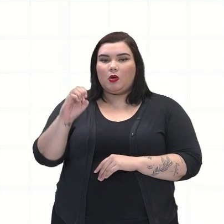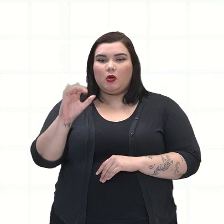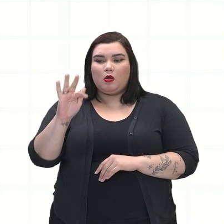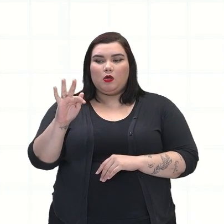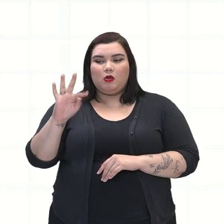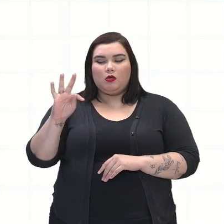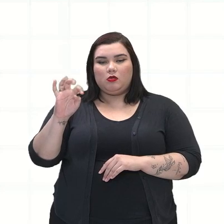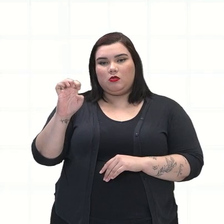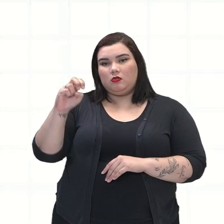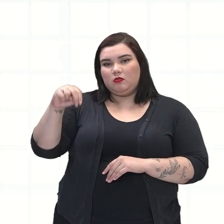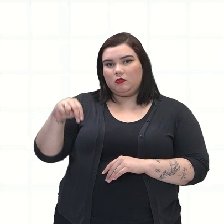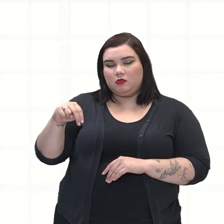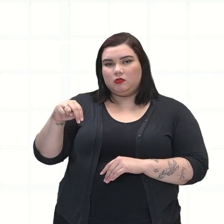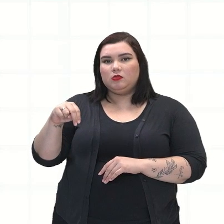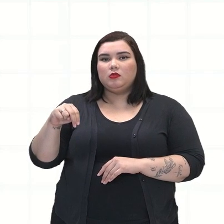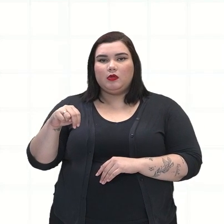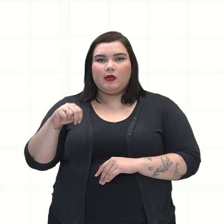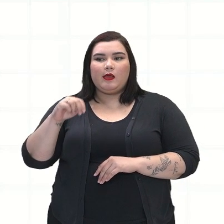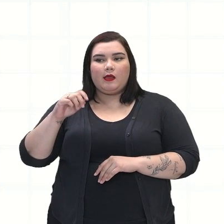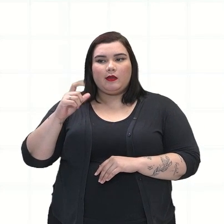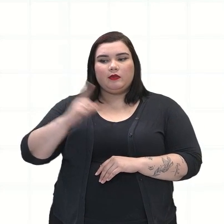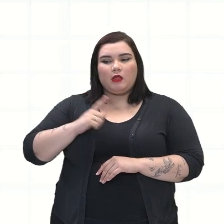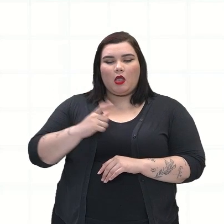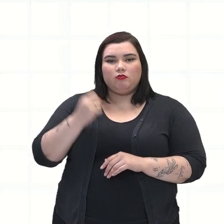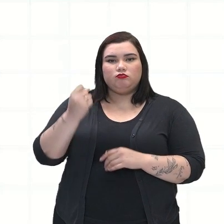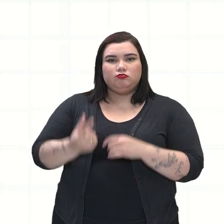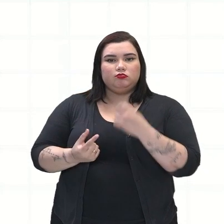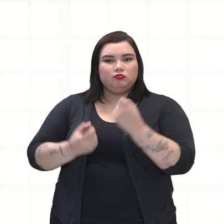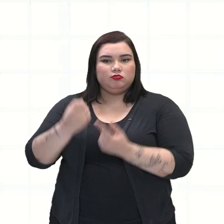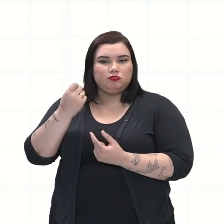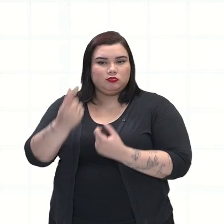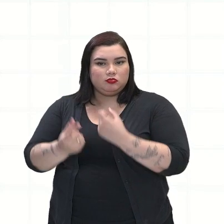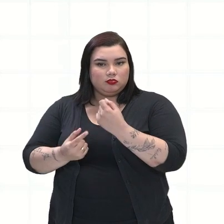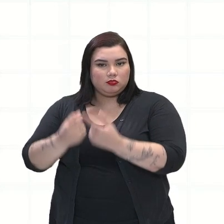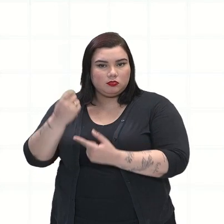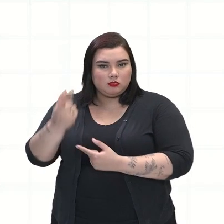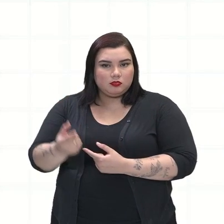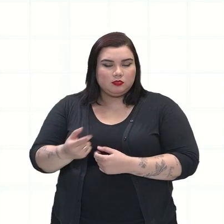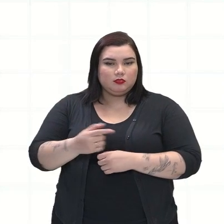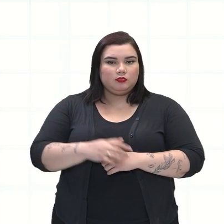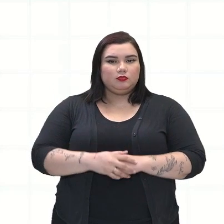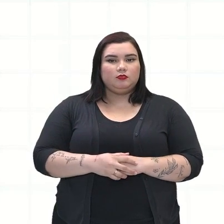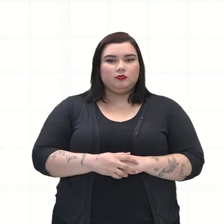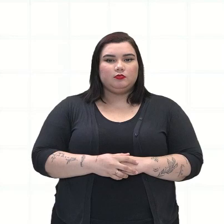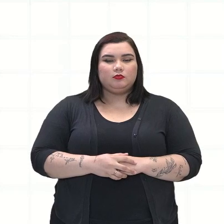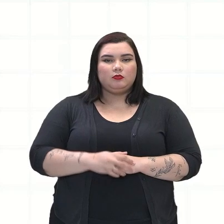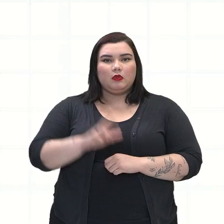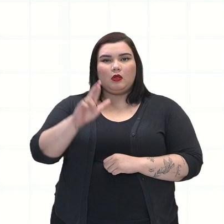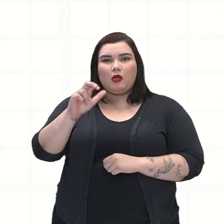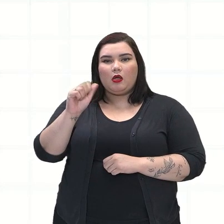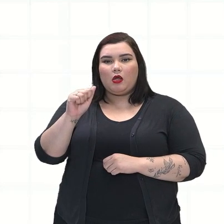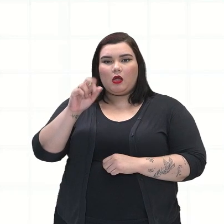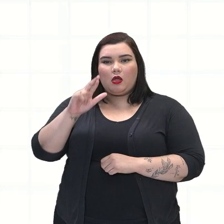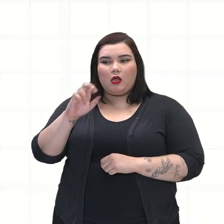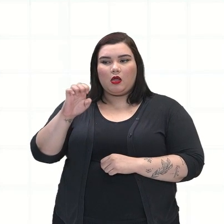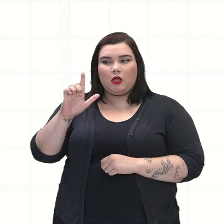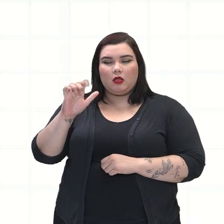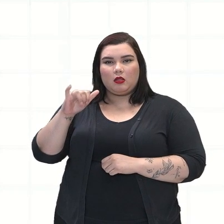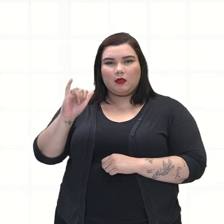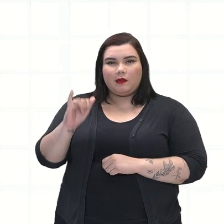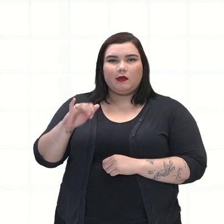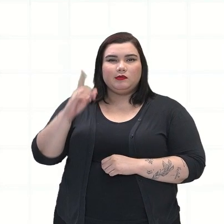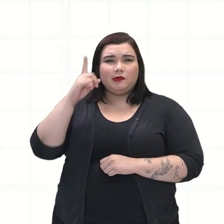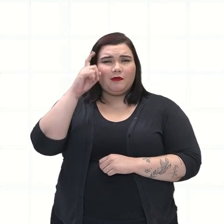que é aí frequentemente. O rarely, que é raramente,